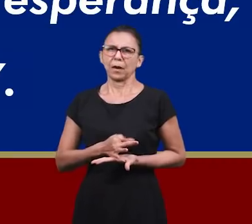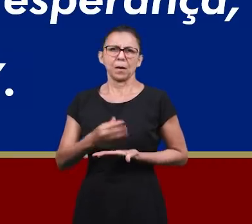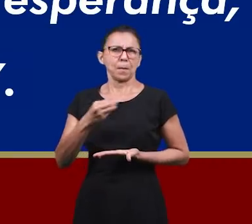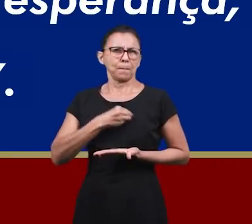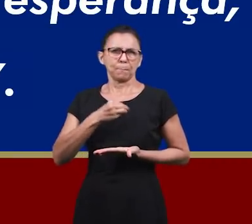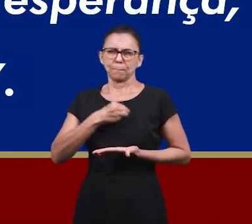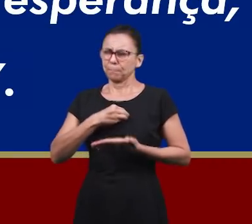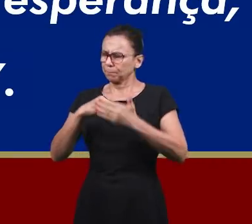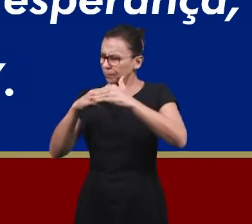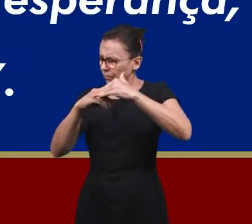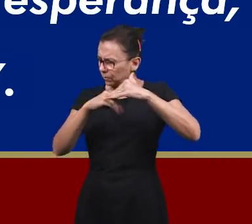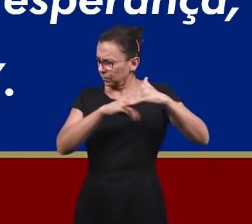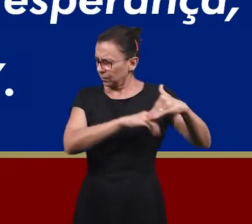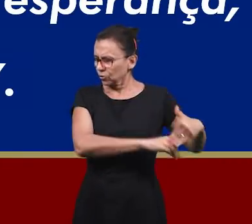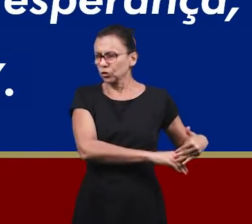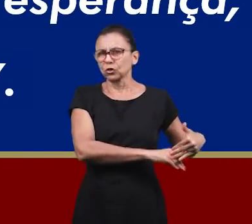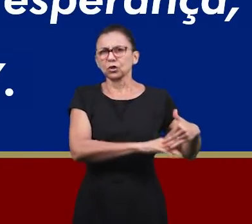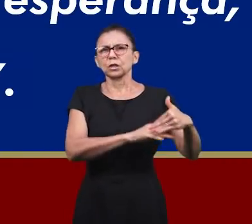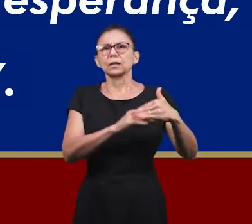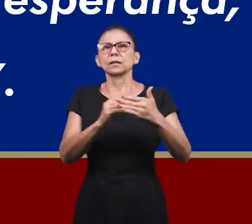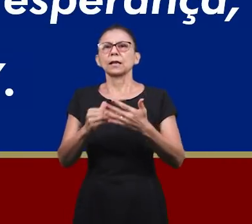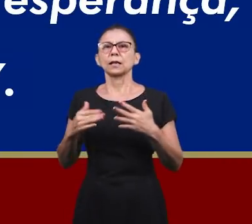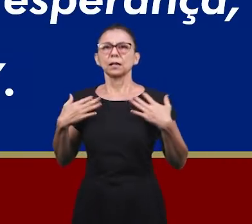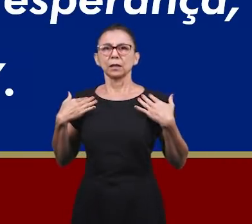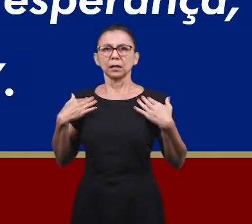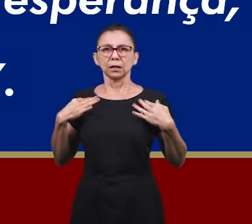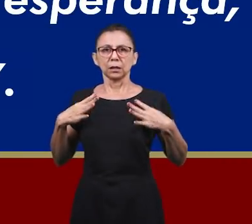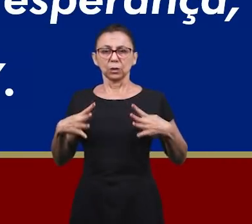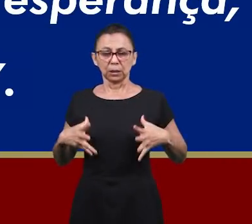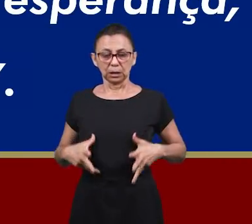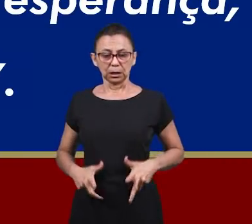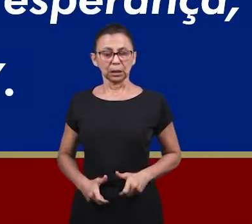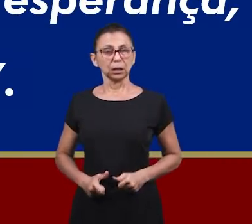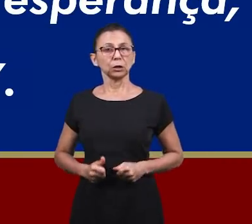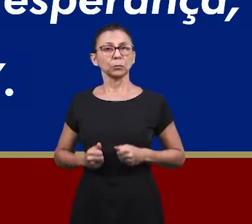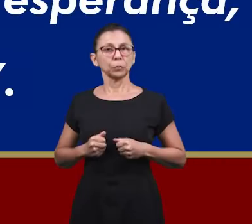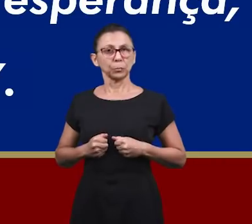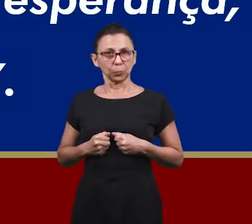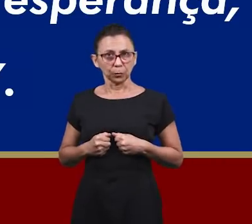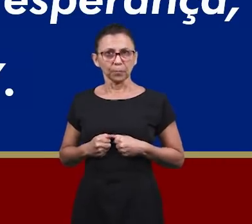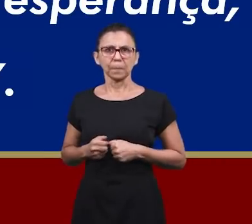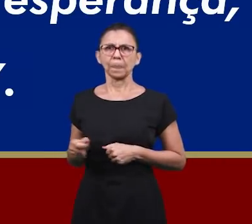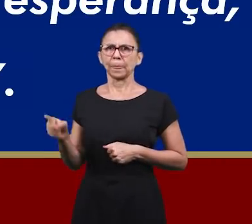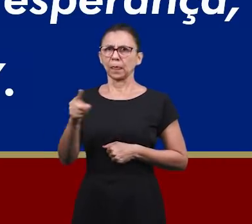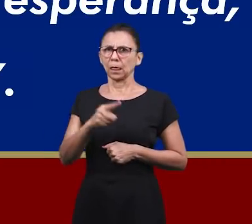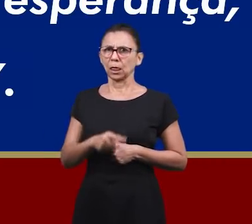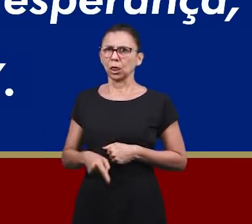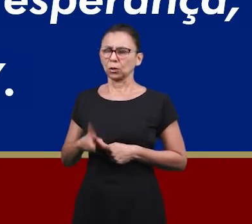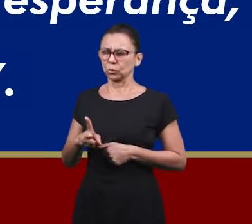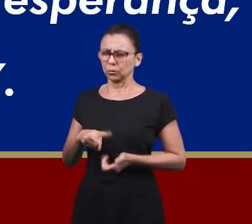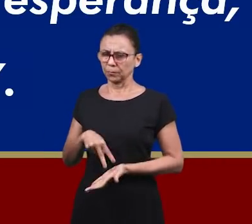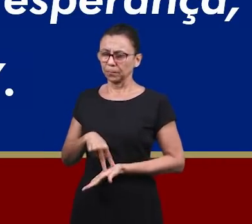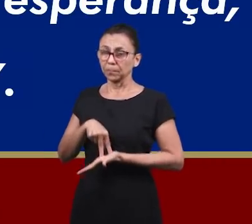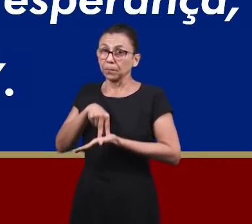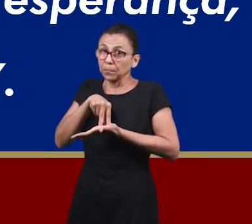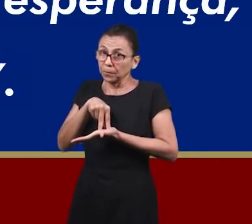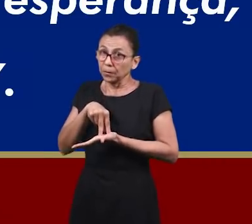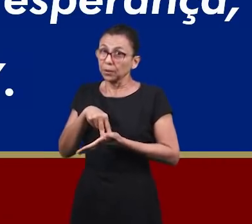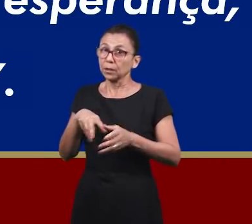má consciência e o corpo lavado com água limpa. Retenhamos